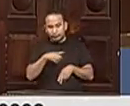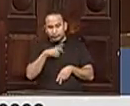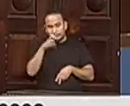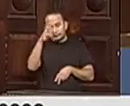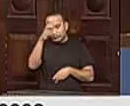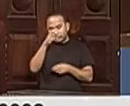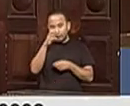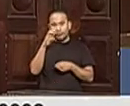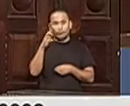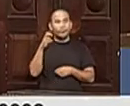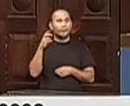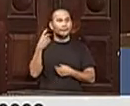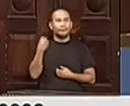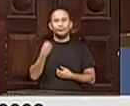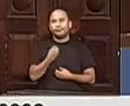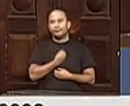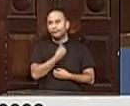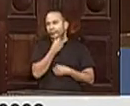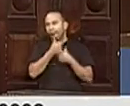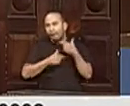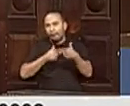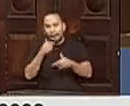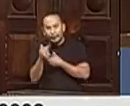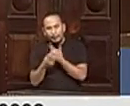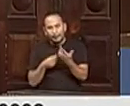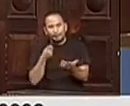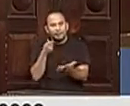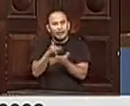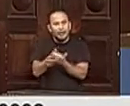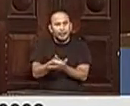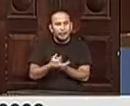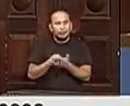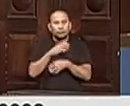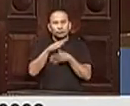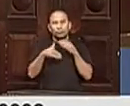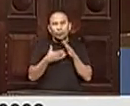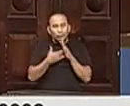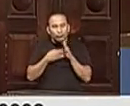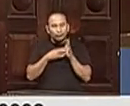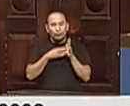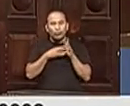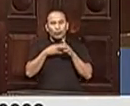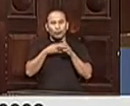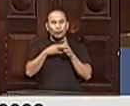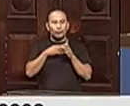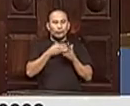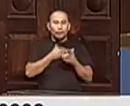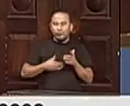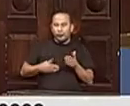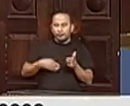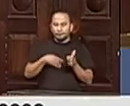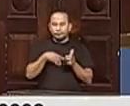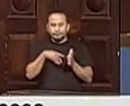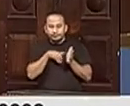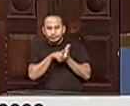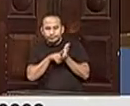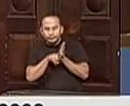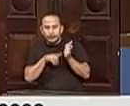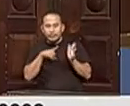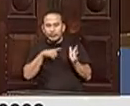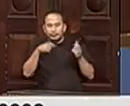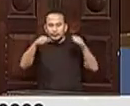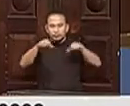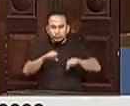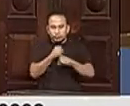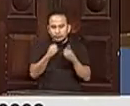pagar. Nós temos aí toda a alta cúpula de um governo sendo investigado. Nós temos uma crise social,